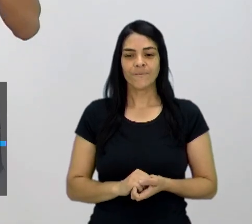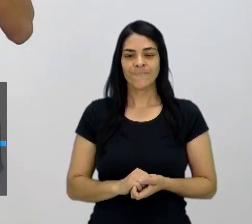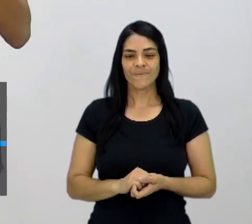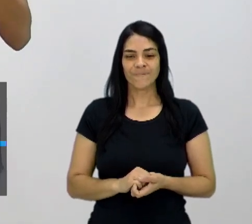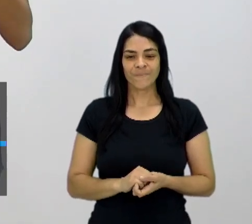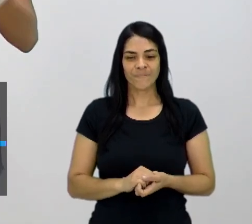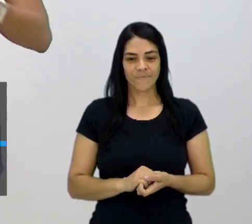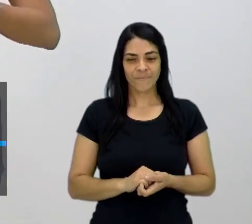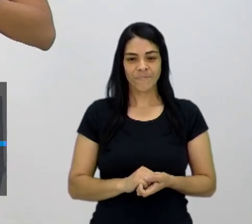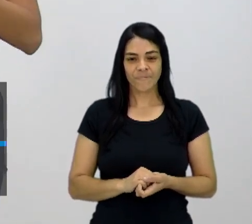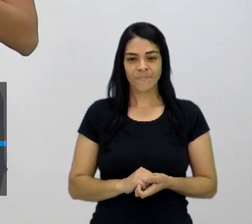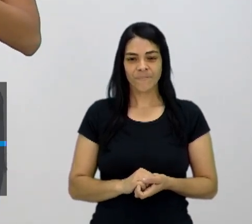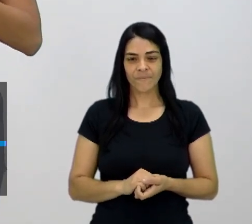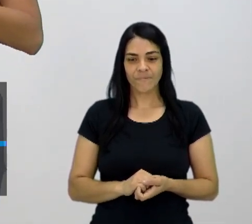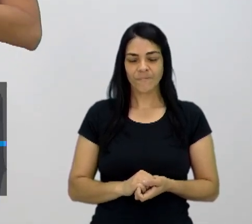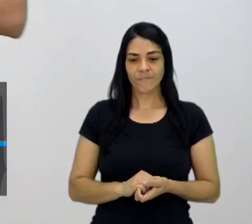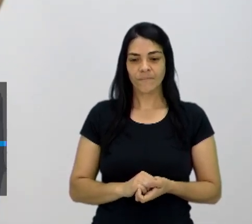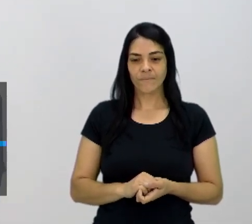ele acabou